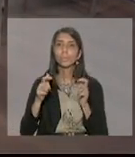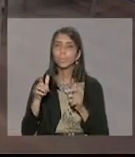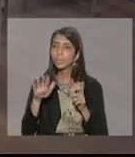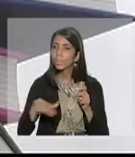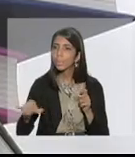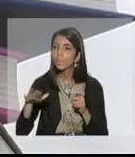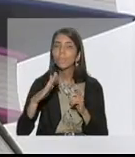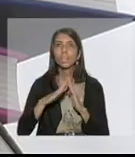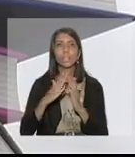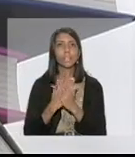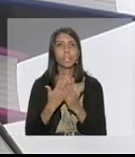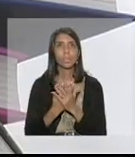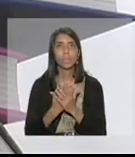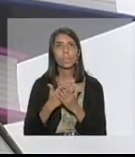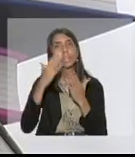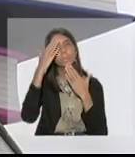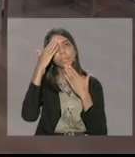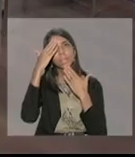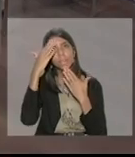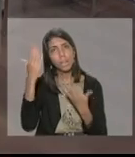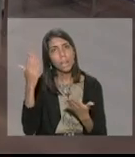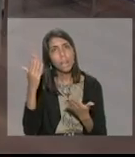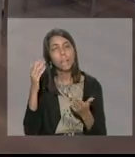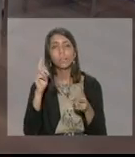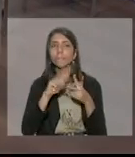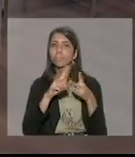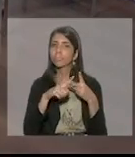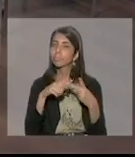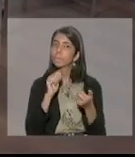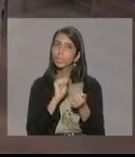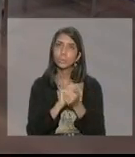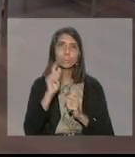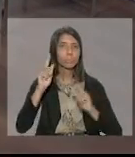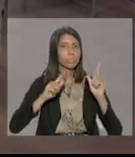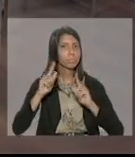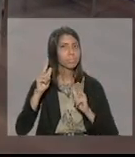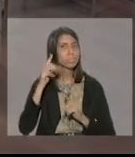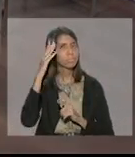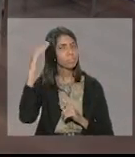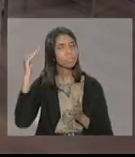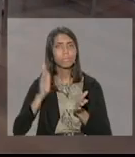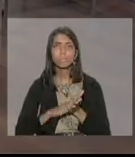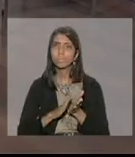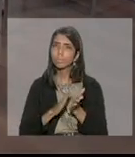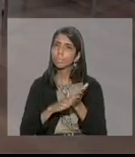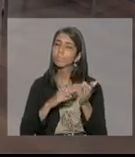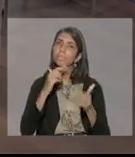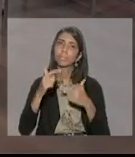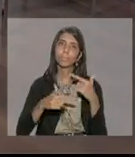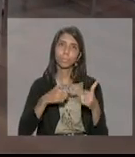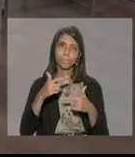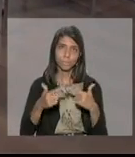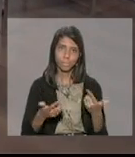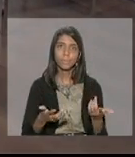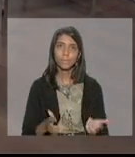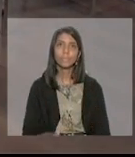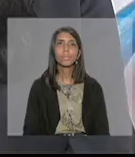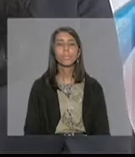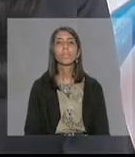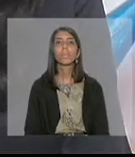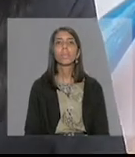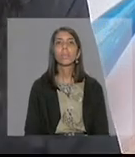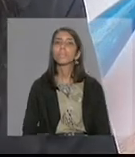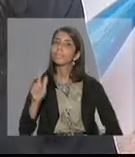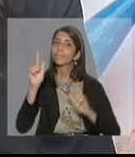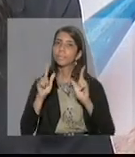no ambiente escola. Isso. Muitíssimo obrigada pela participação de vocês no programa. Sucesso e parabéns pelo trabalho. Muito